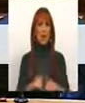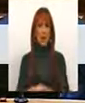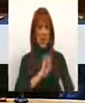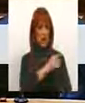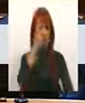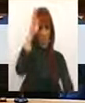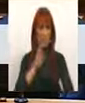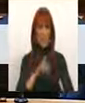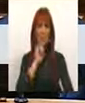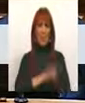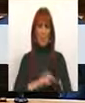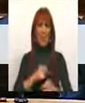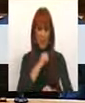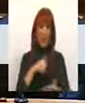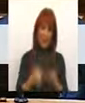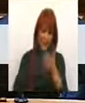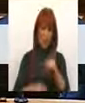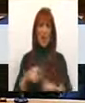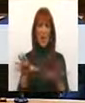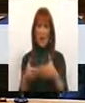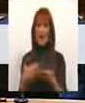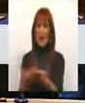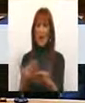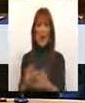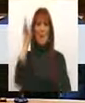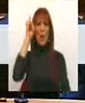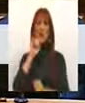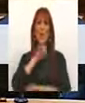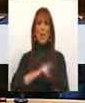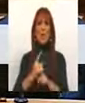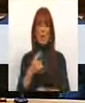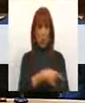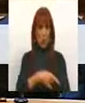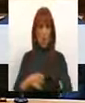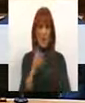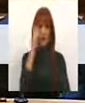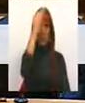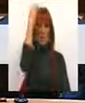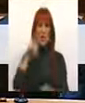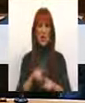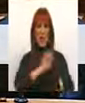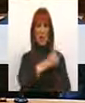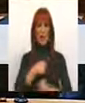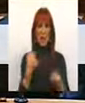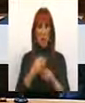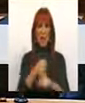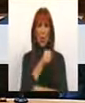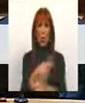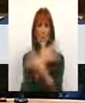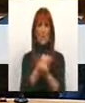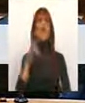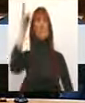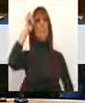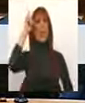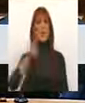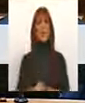Forças Armadas podem ceder estes equipamentos aos bombeiros. Porque 96% da Força de Combate ao Fogo são